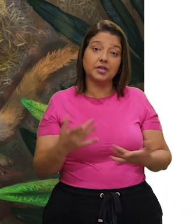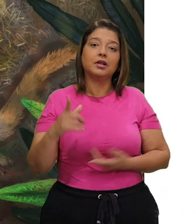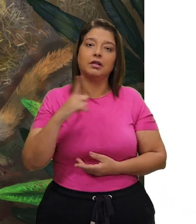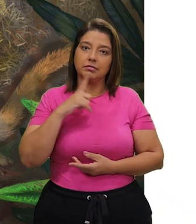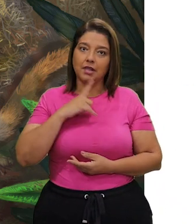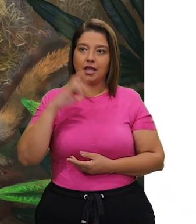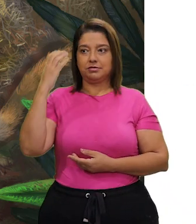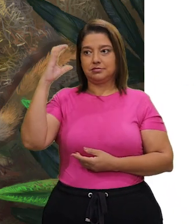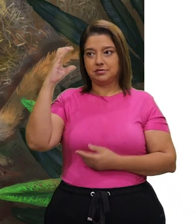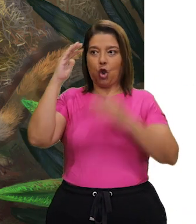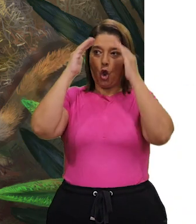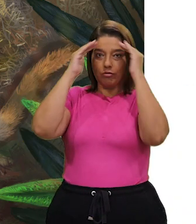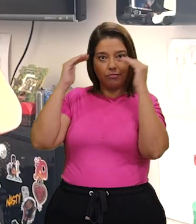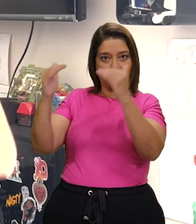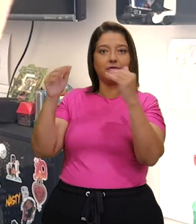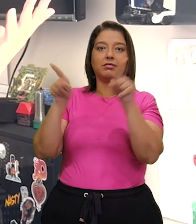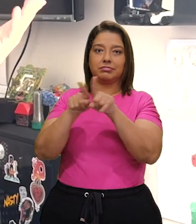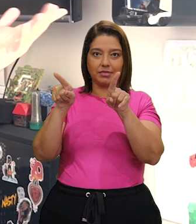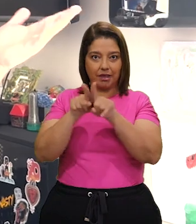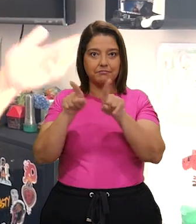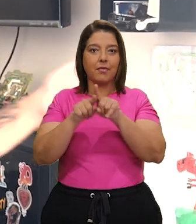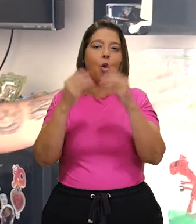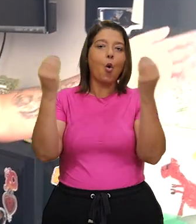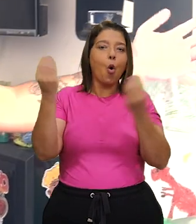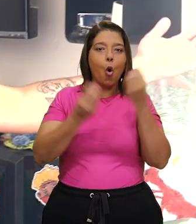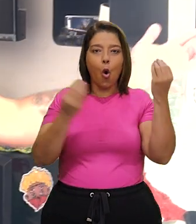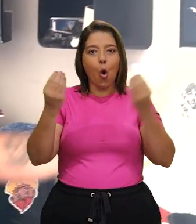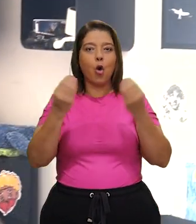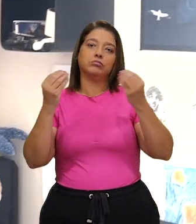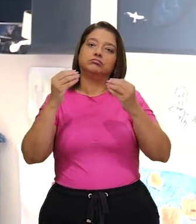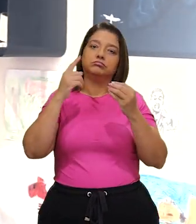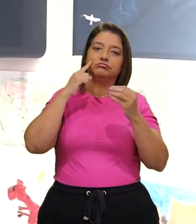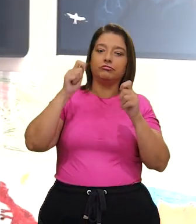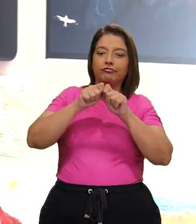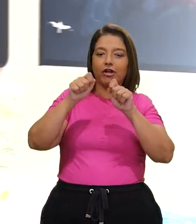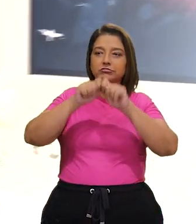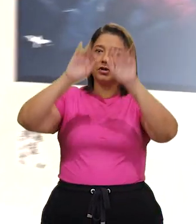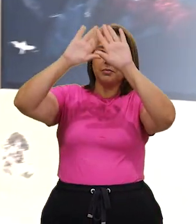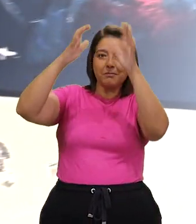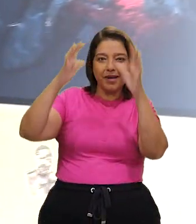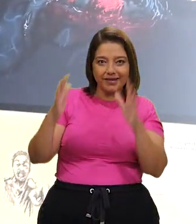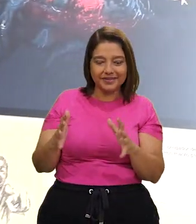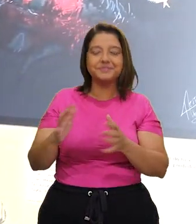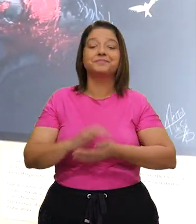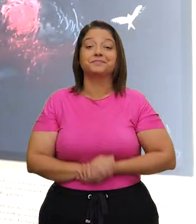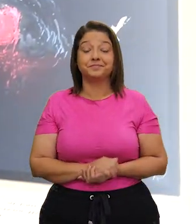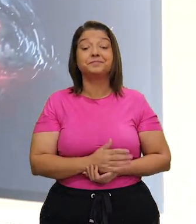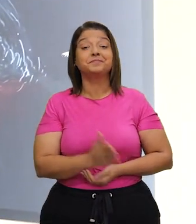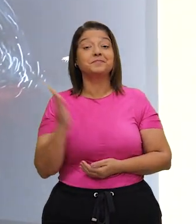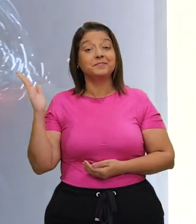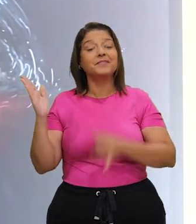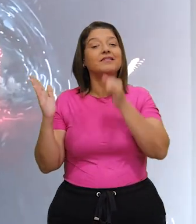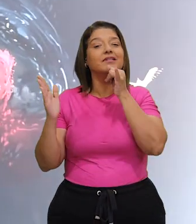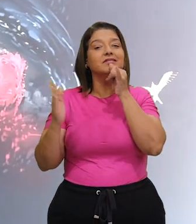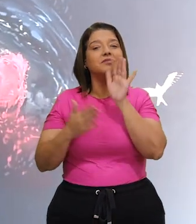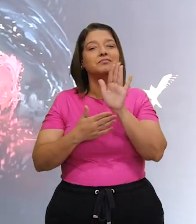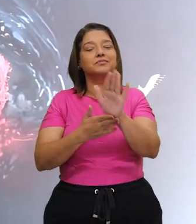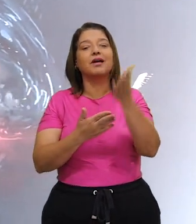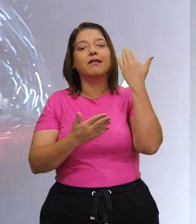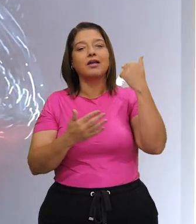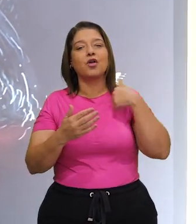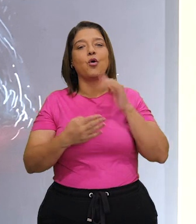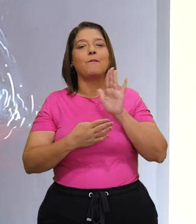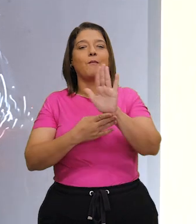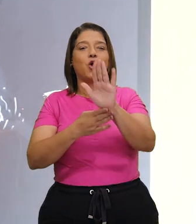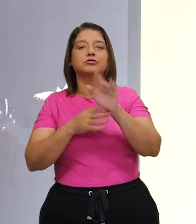científico Na aparência desse animal Eh esses aqui são uns exemplos de quadro que eu tenho de uma exposição que eu fiz na UFG